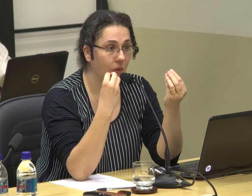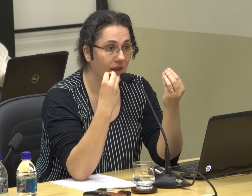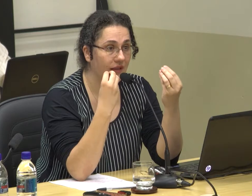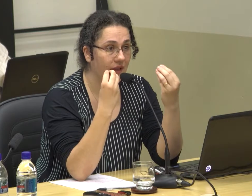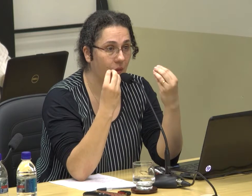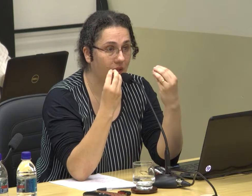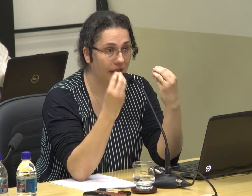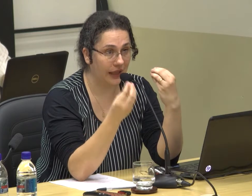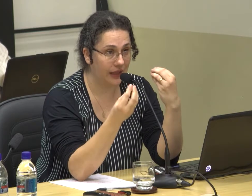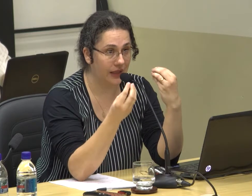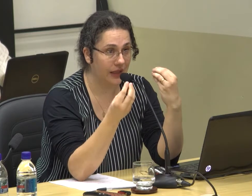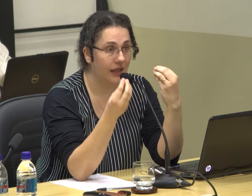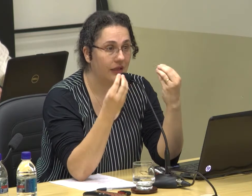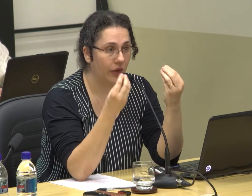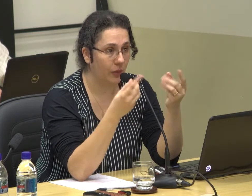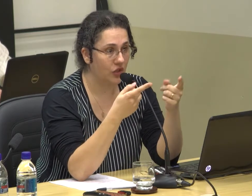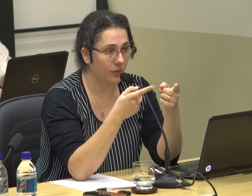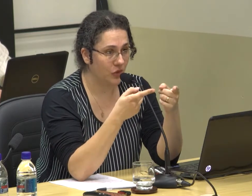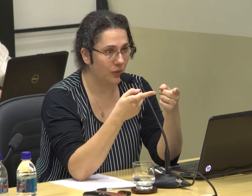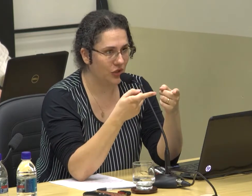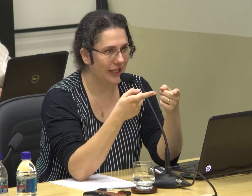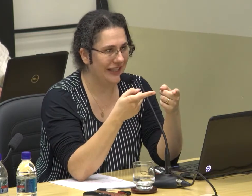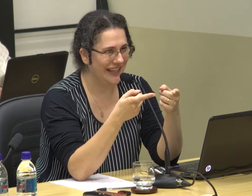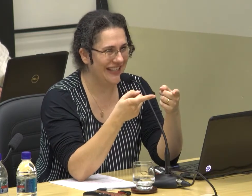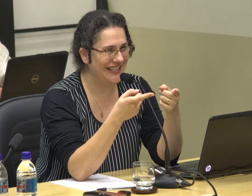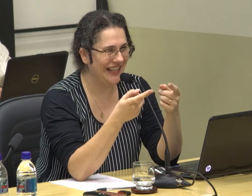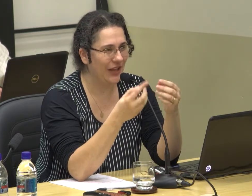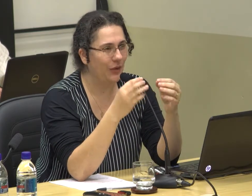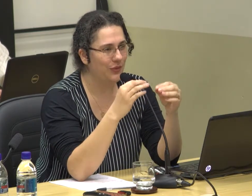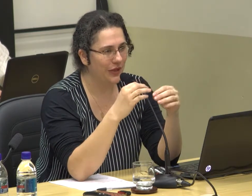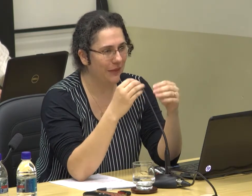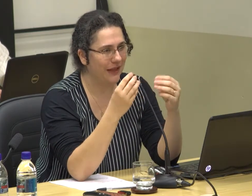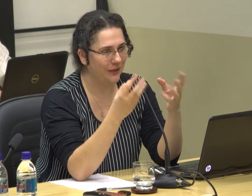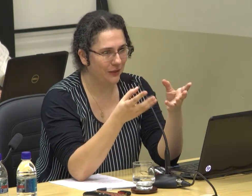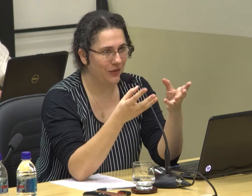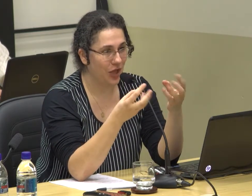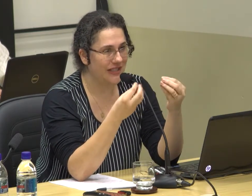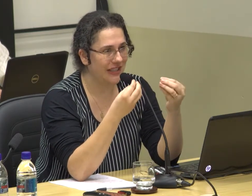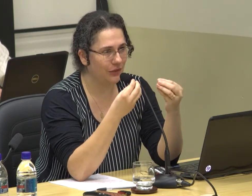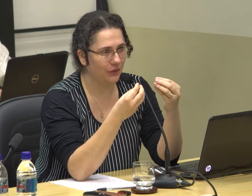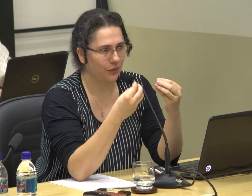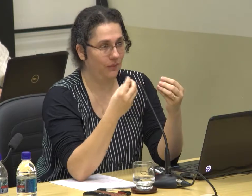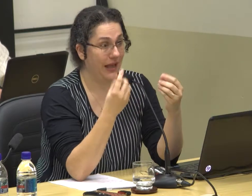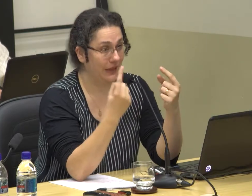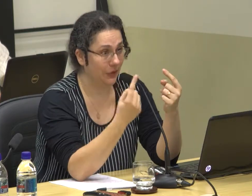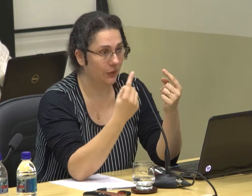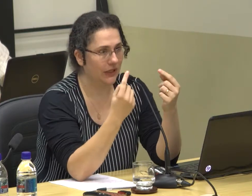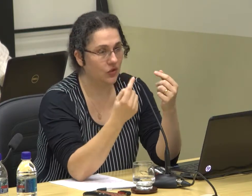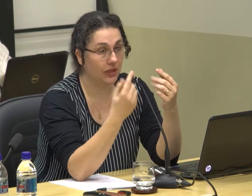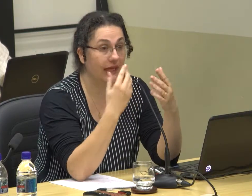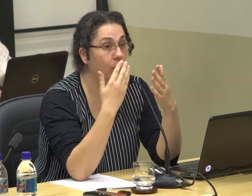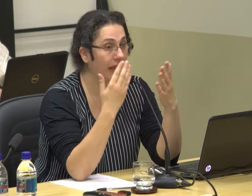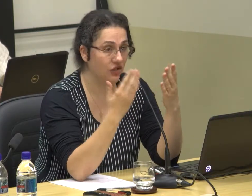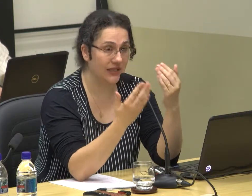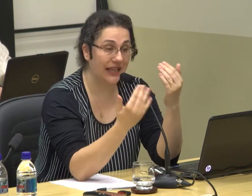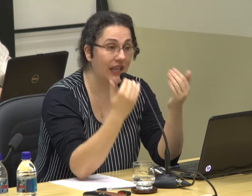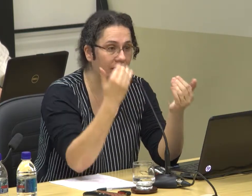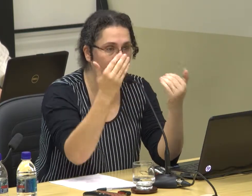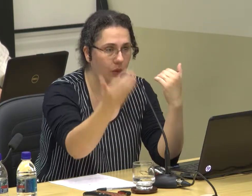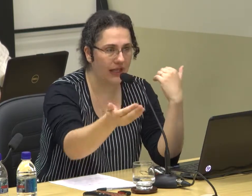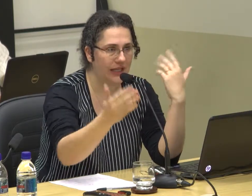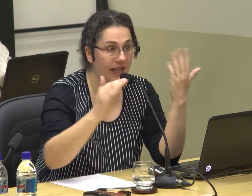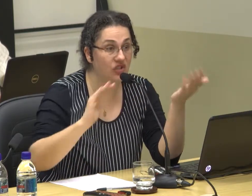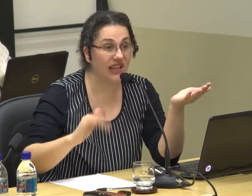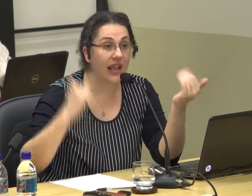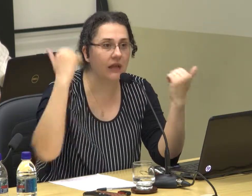de 50 a 80. Então, realmente, é uma sopa de letrinhas. Um zoneamento sozinho, um parâmetro urbanístico, ele não quer dizer nem que